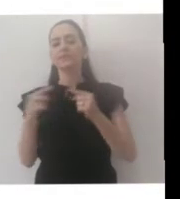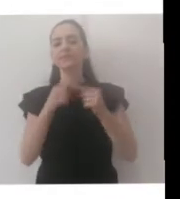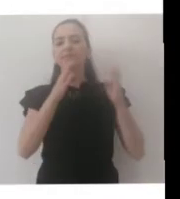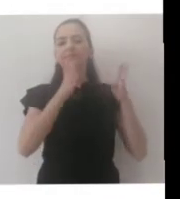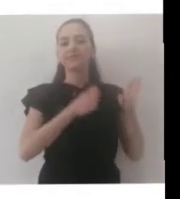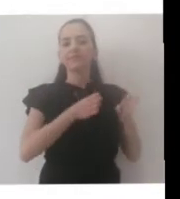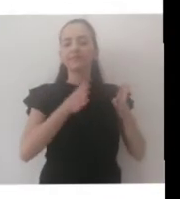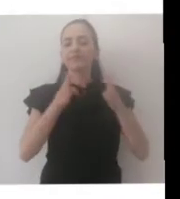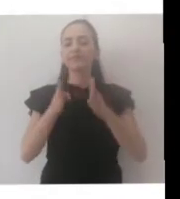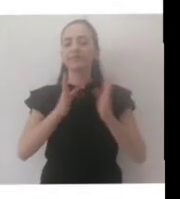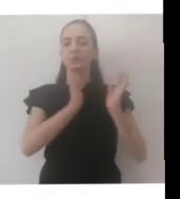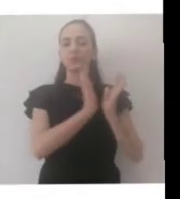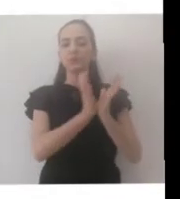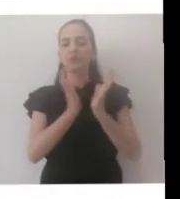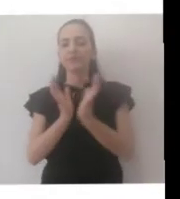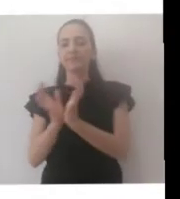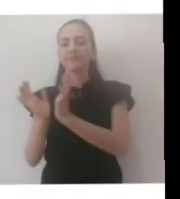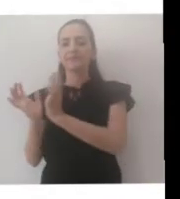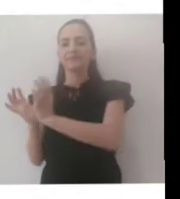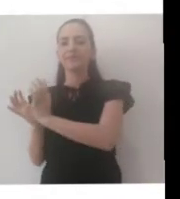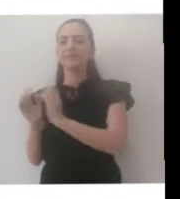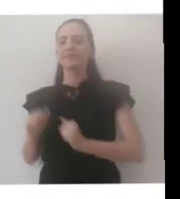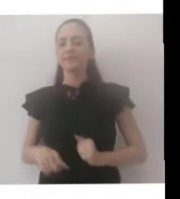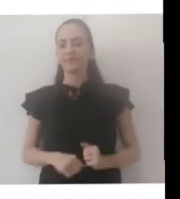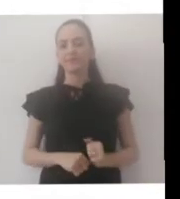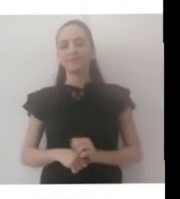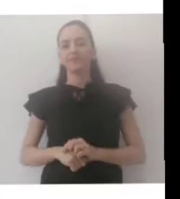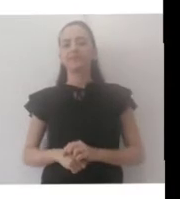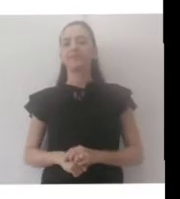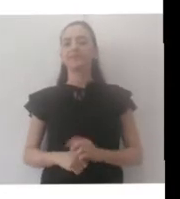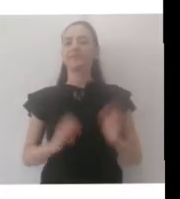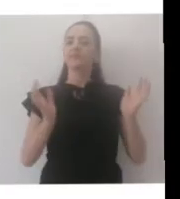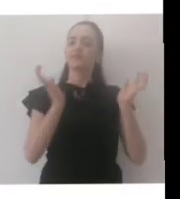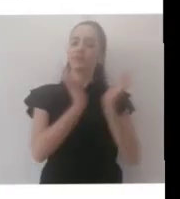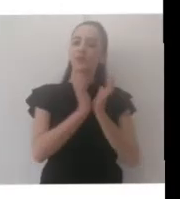é um esquema que, juntamente com igualdade,